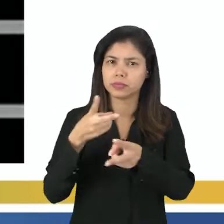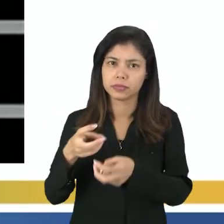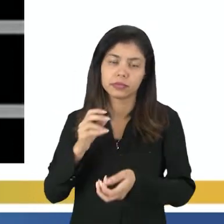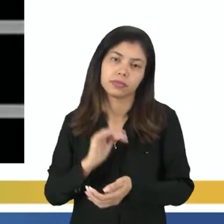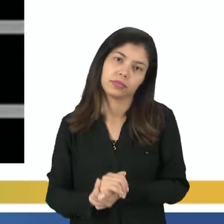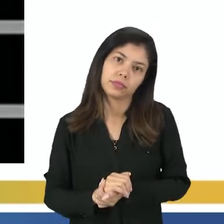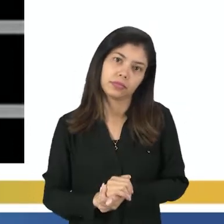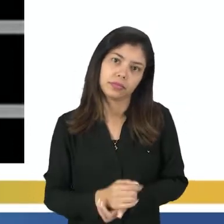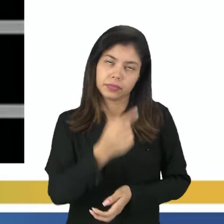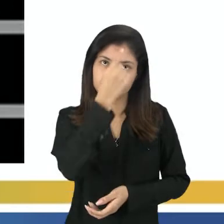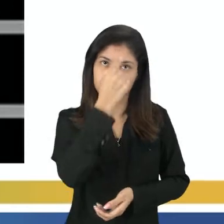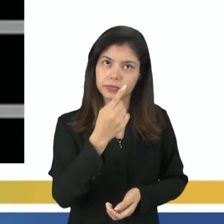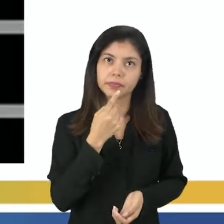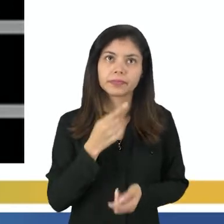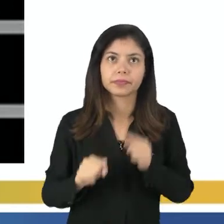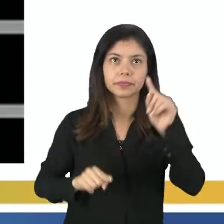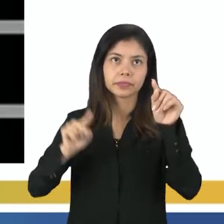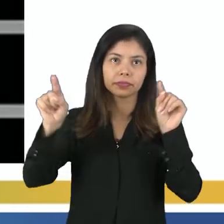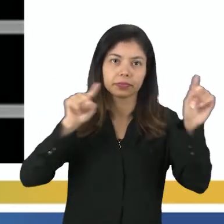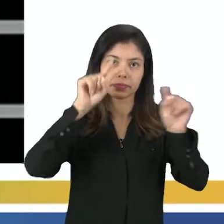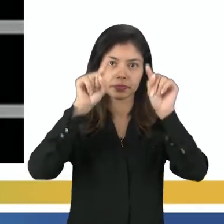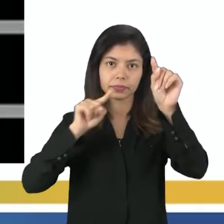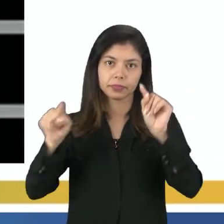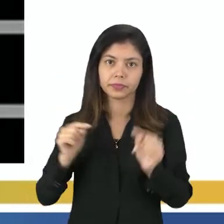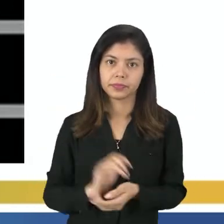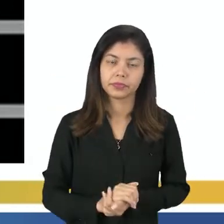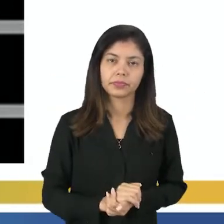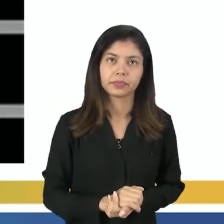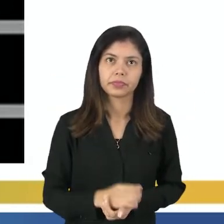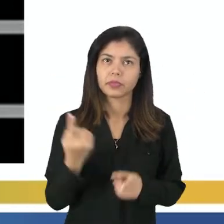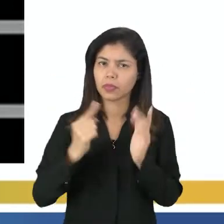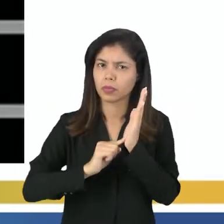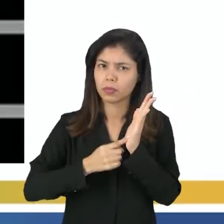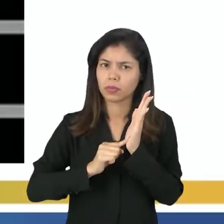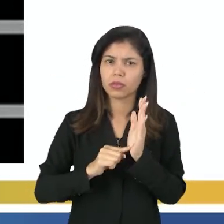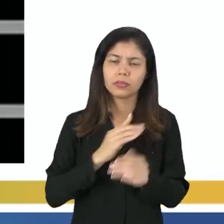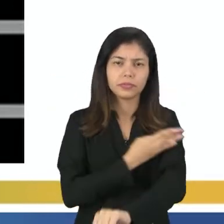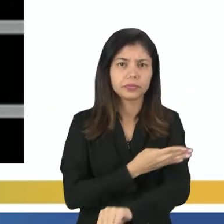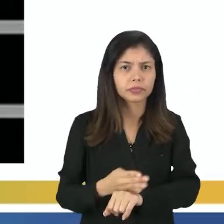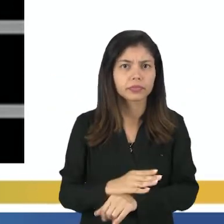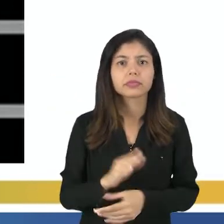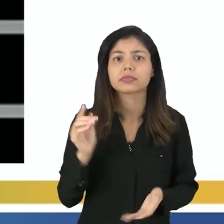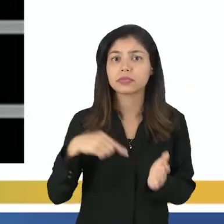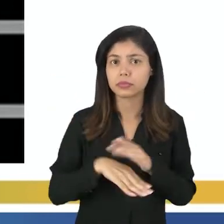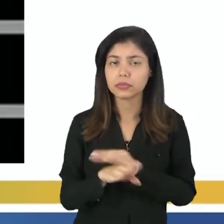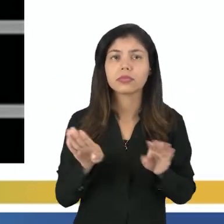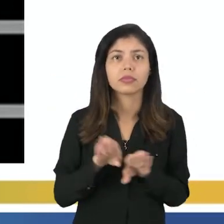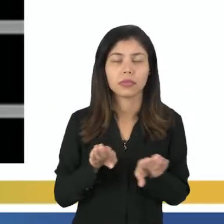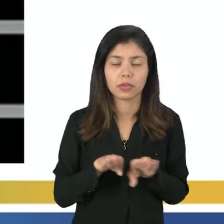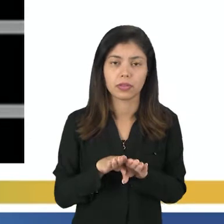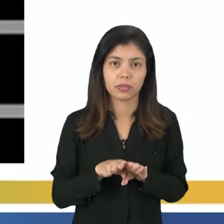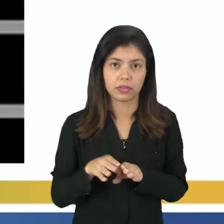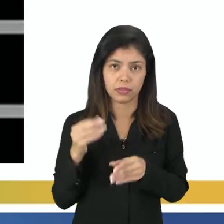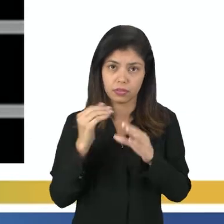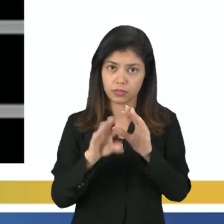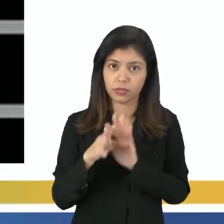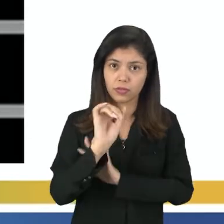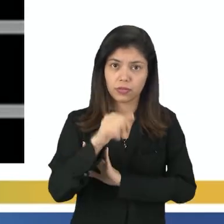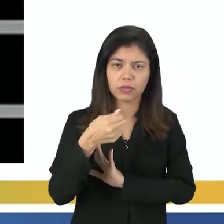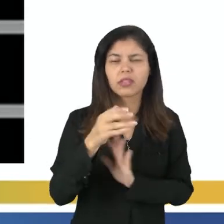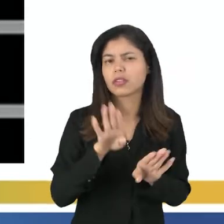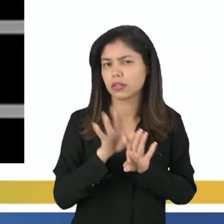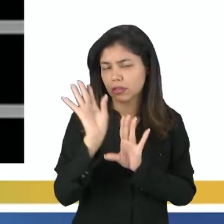perceber que essa imagem está piscando ali, porque a gente acha que aquele pontinho branco cabe ali um pontinho preto, que aquilo ali está tentando mandar um